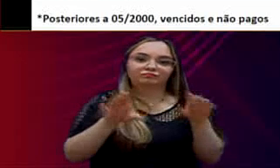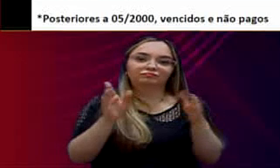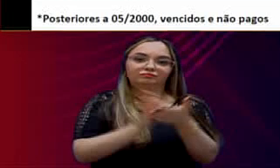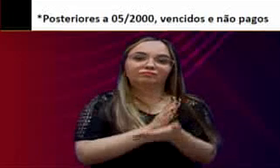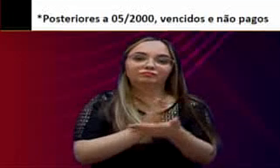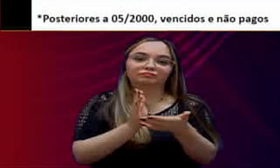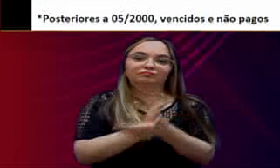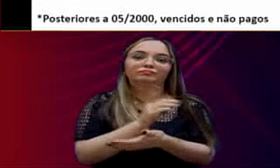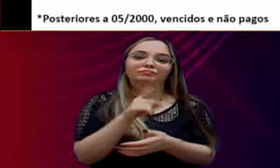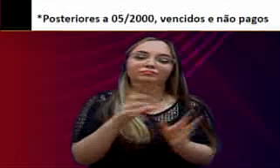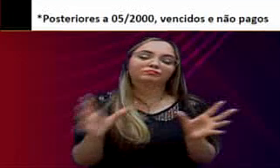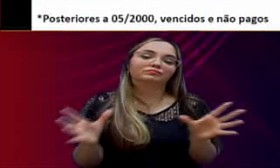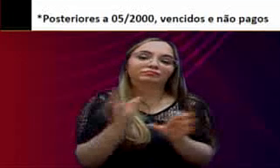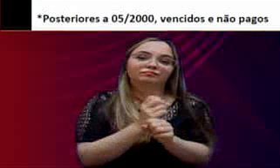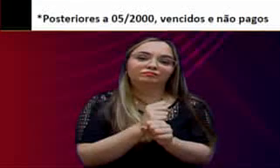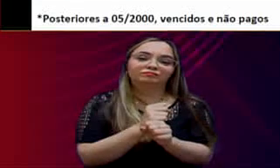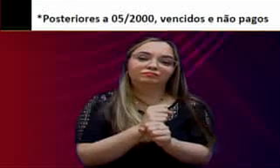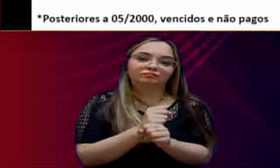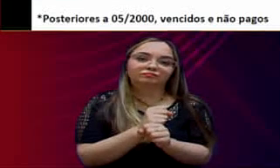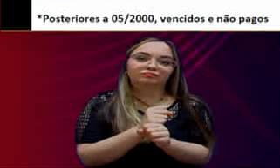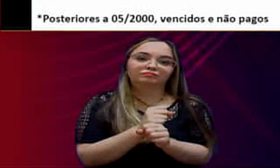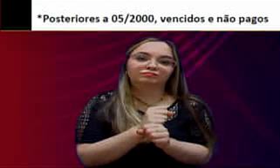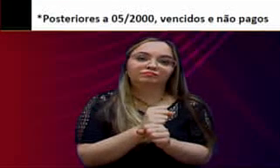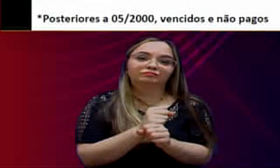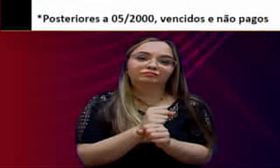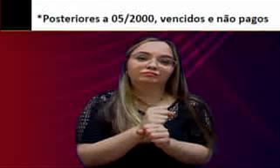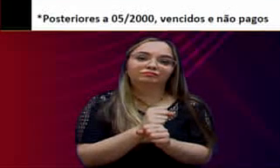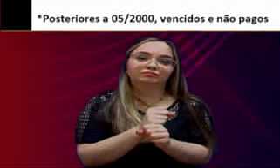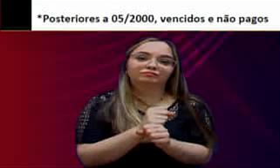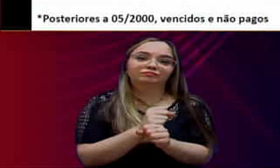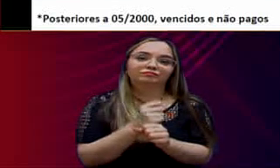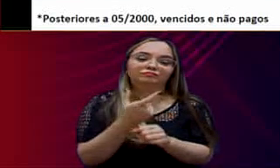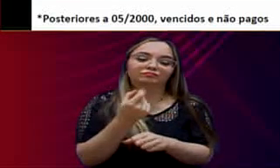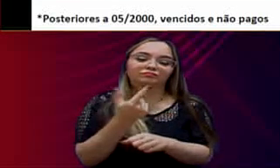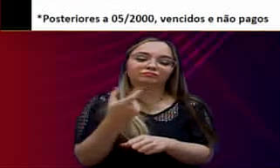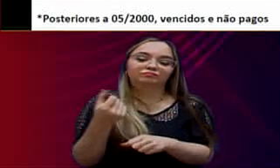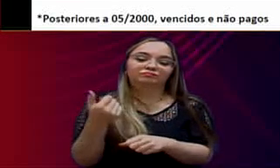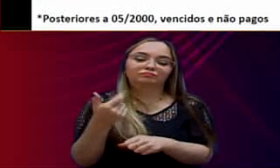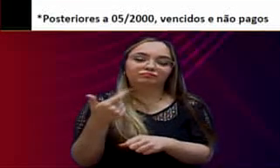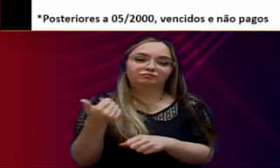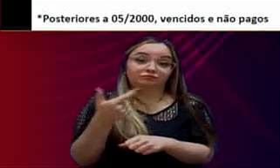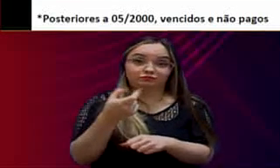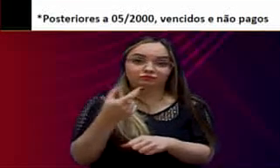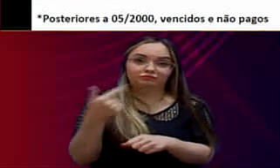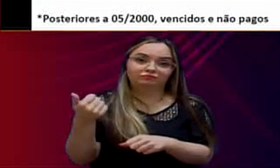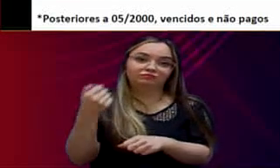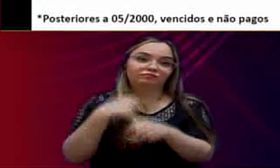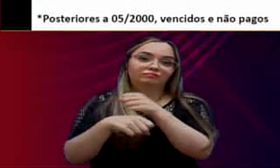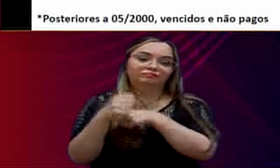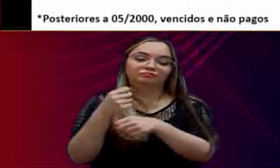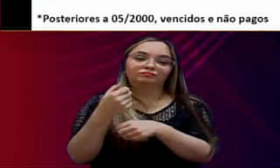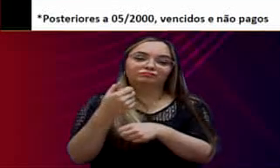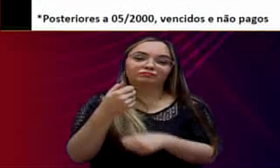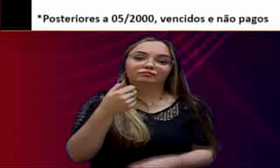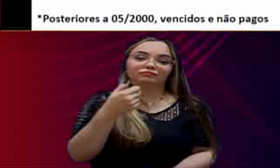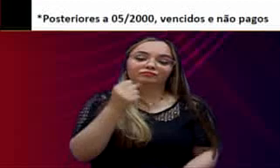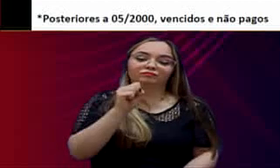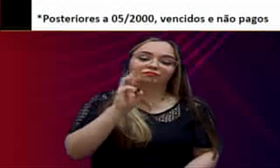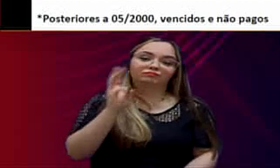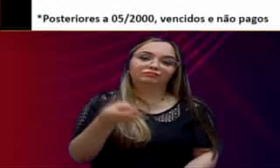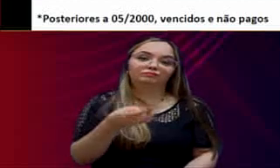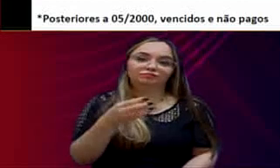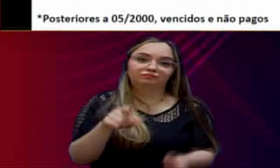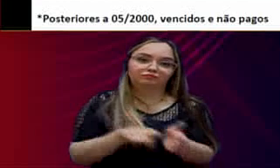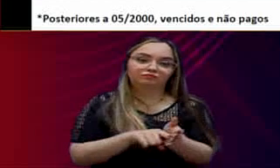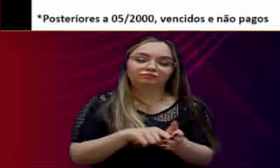as vezes totalizou aqui em realizado em 21 menos 8 milhões 986